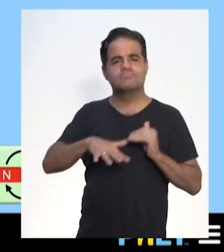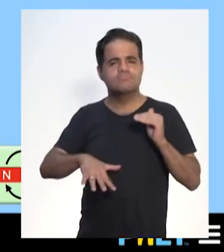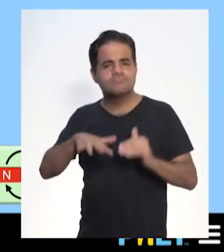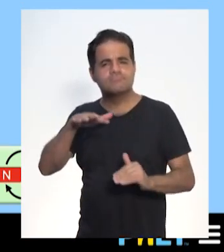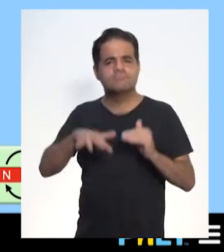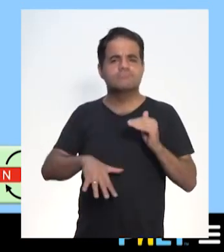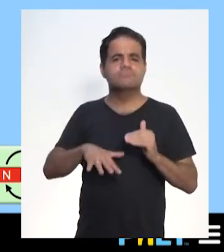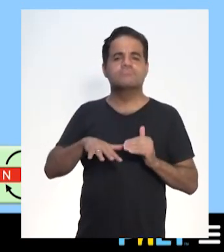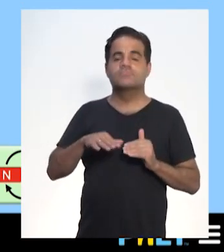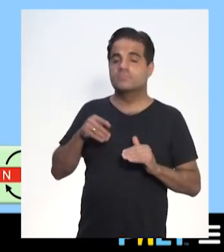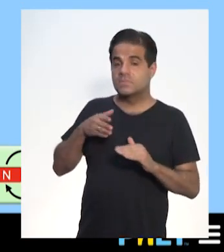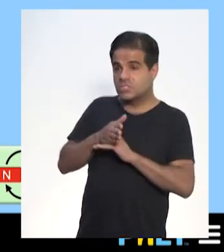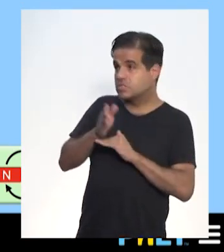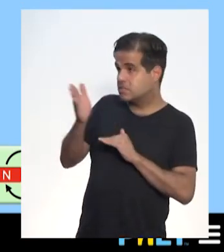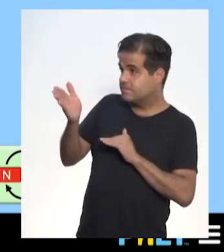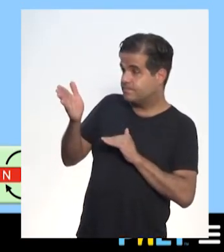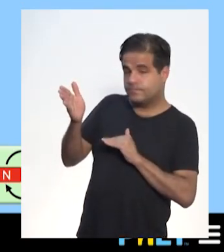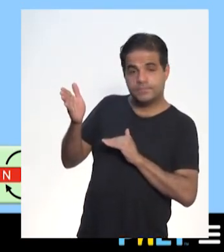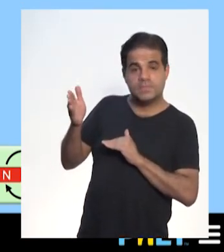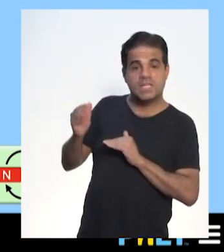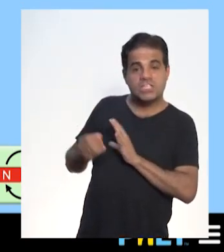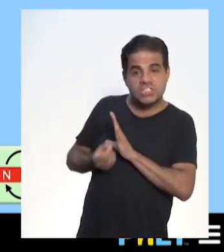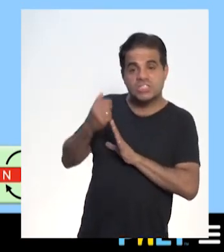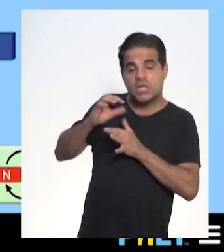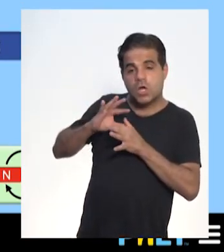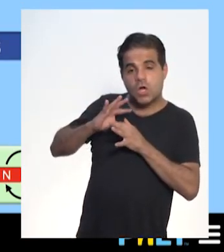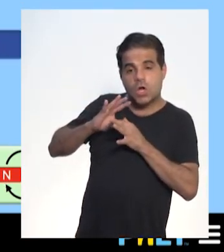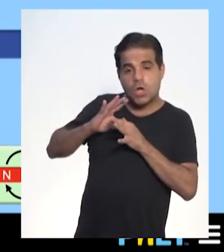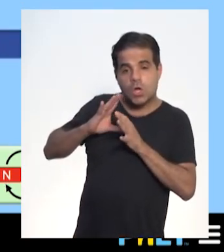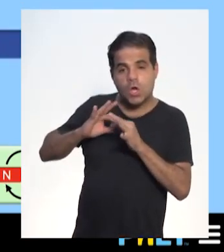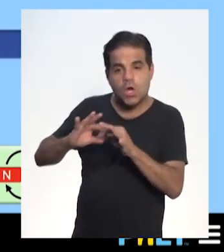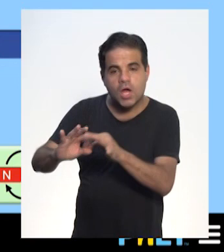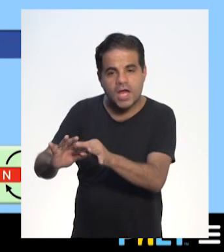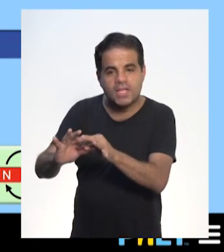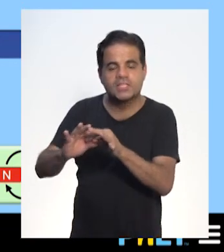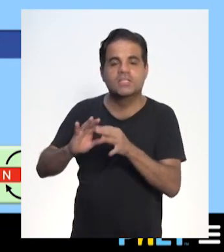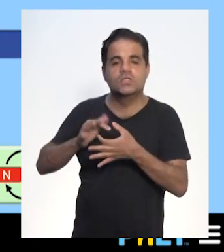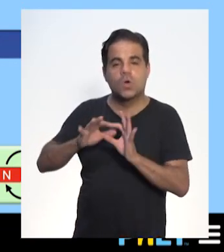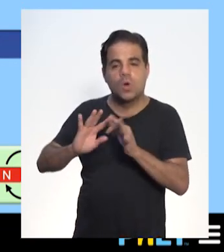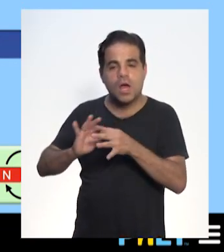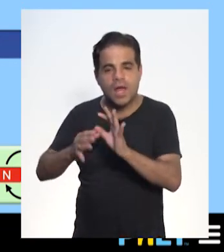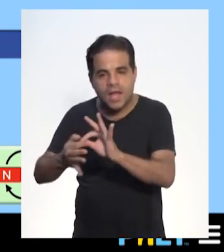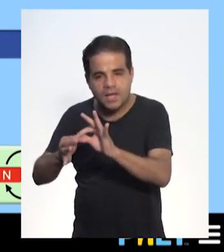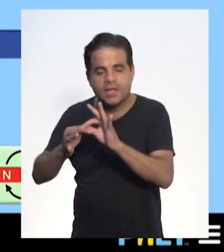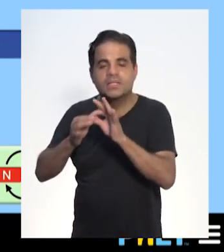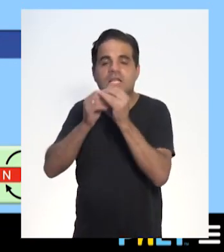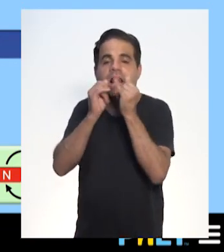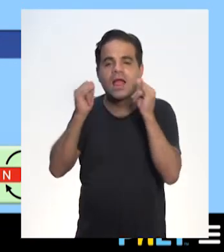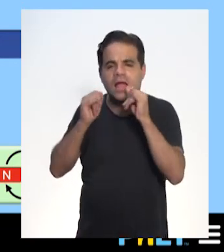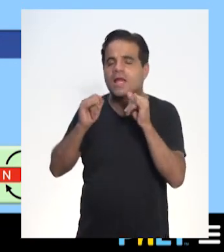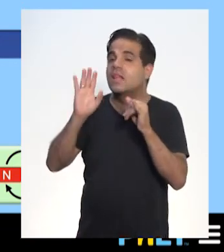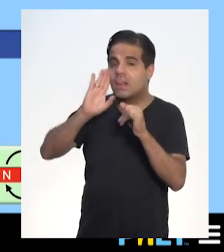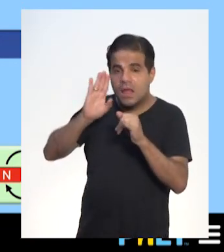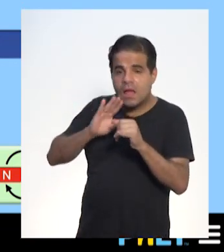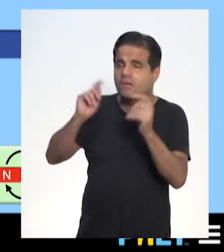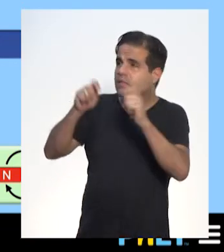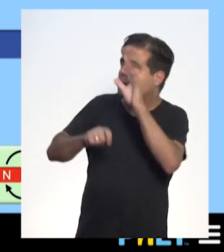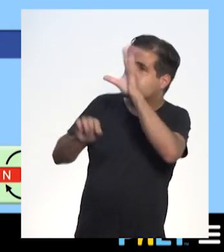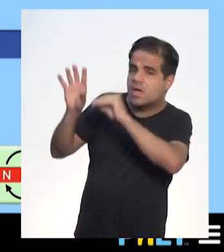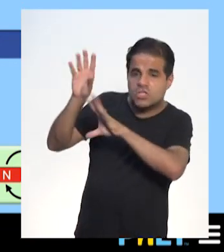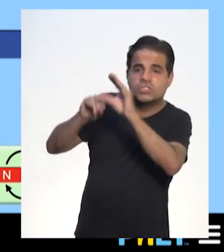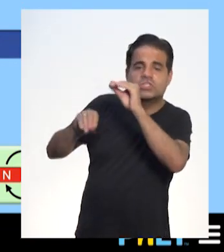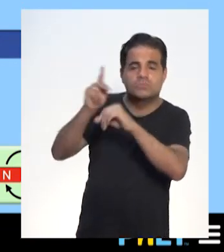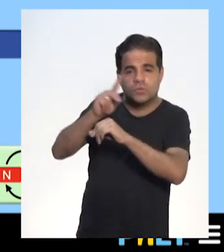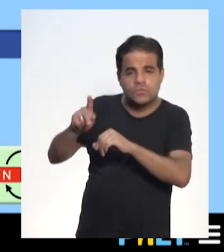magnético, gera aí corrente elétrica aí. O legal, os professores, né, os alunos podem manipular esse simulador,